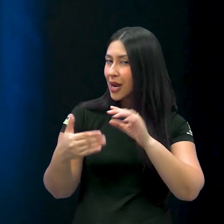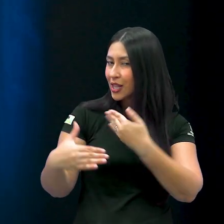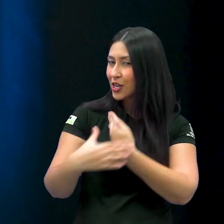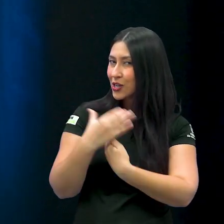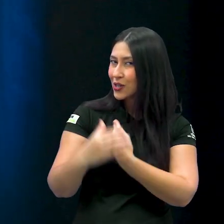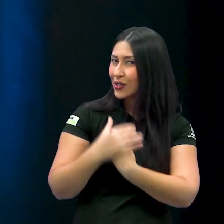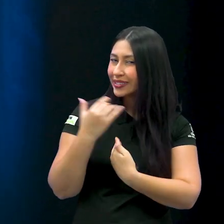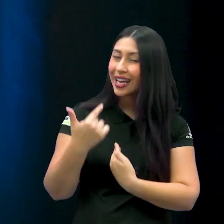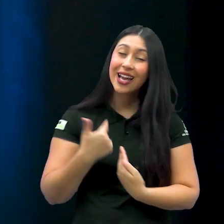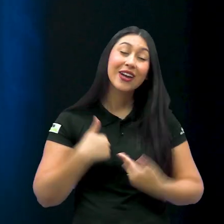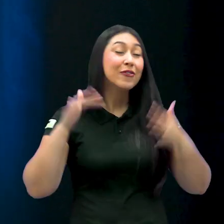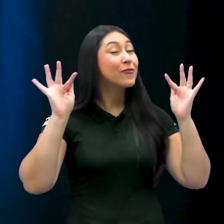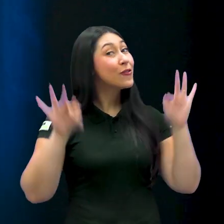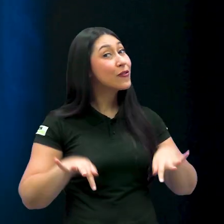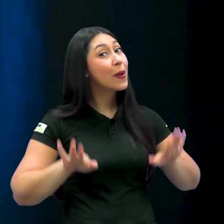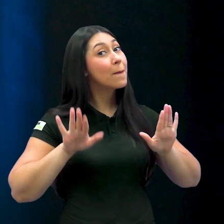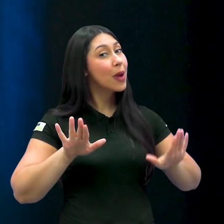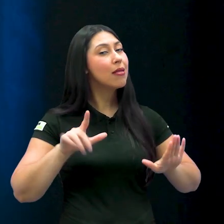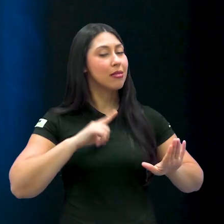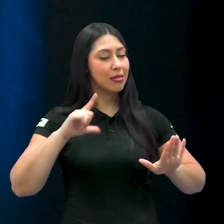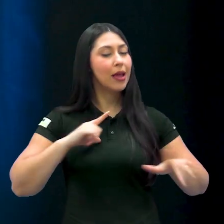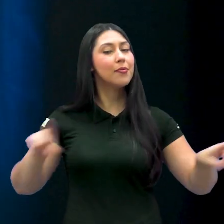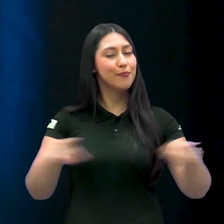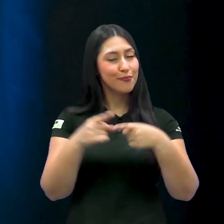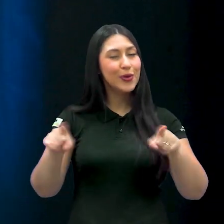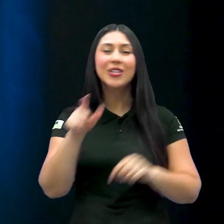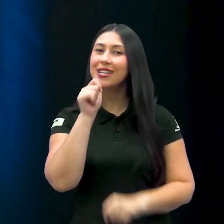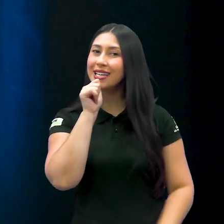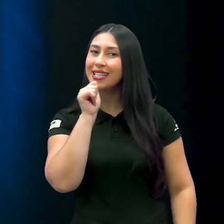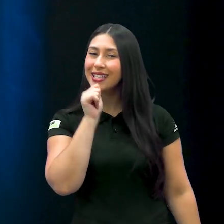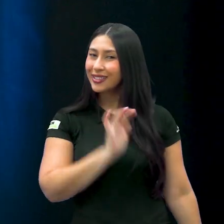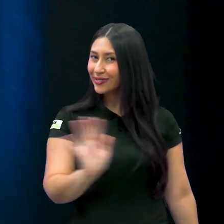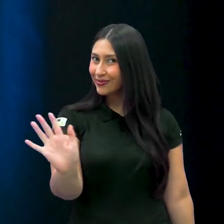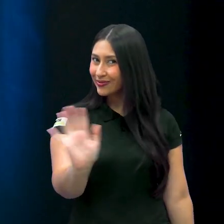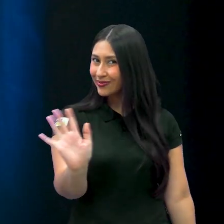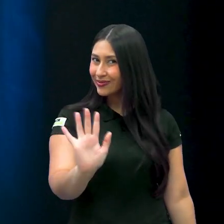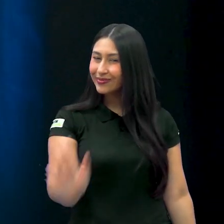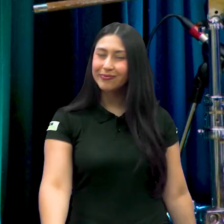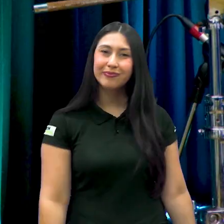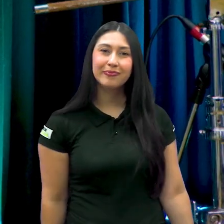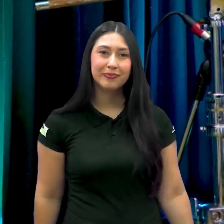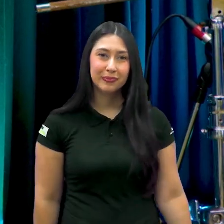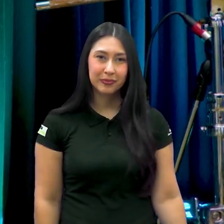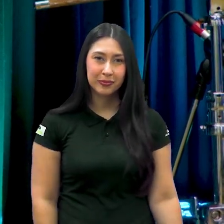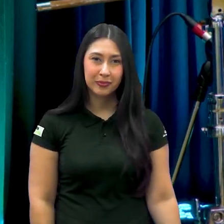ficando por aqui, mas antes ainda tem mais uma do Fábio Figueira. Tchau, tchau.